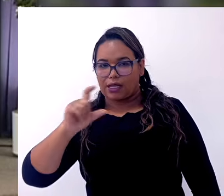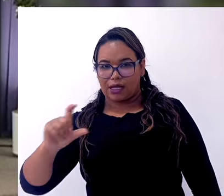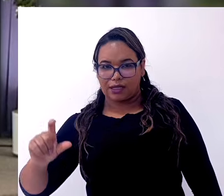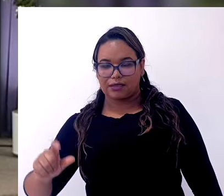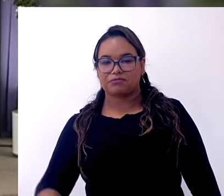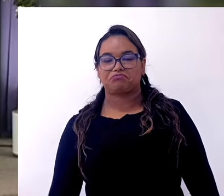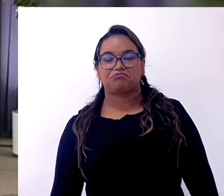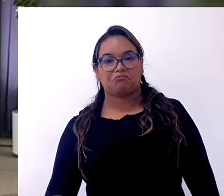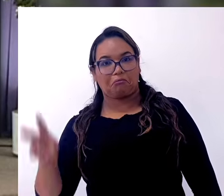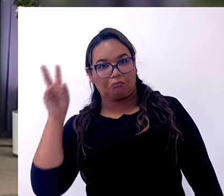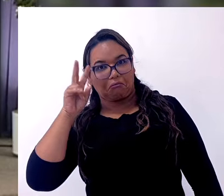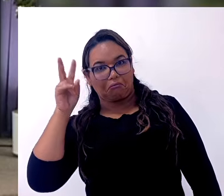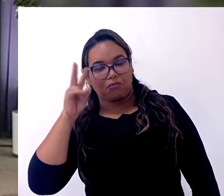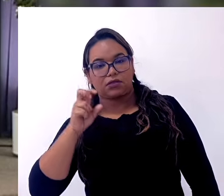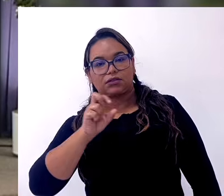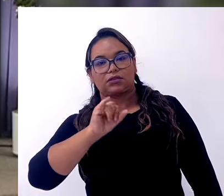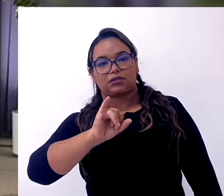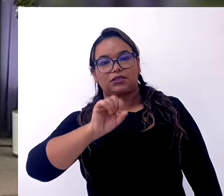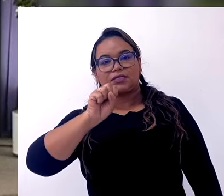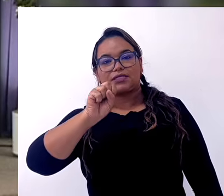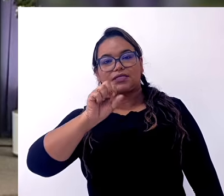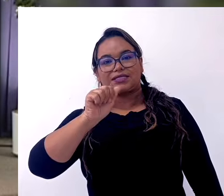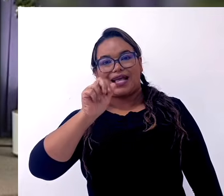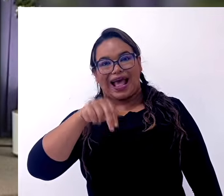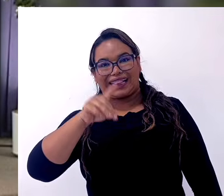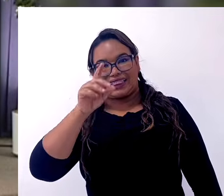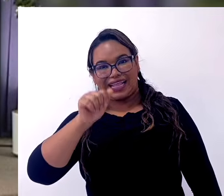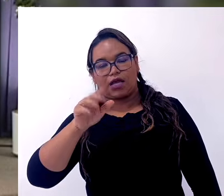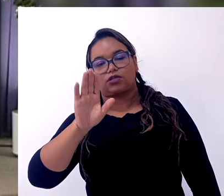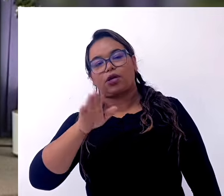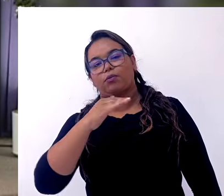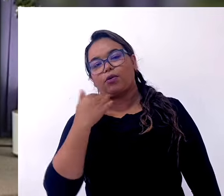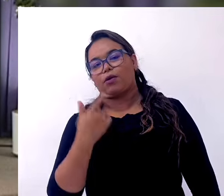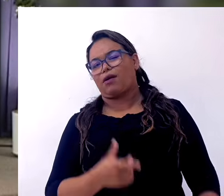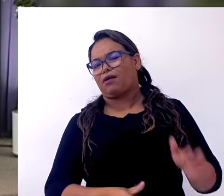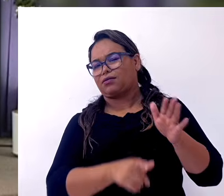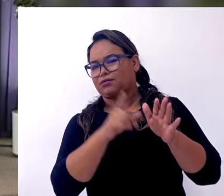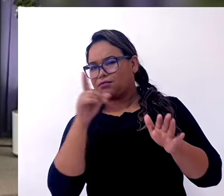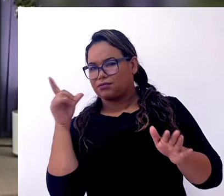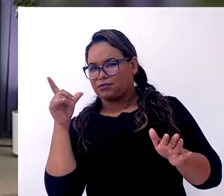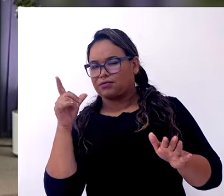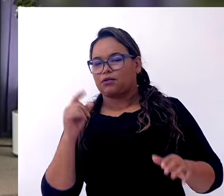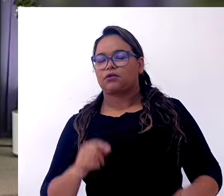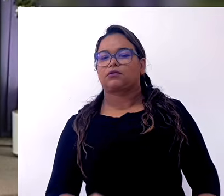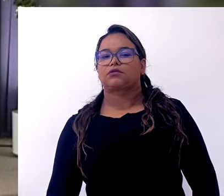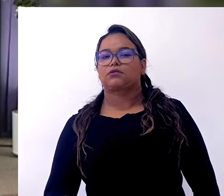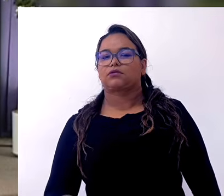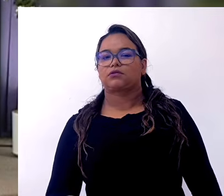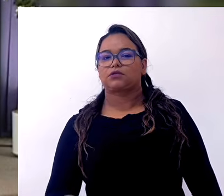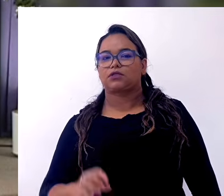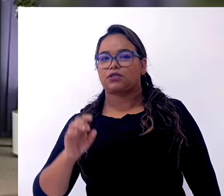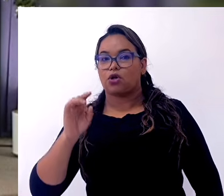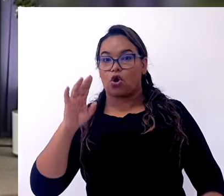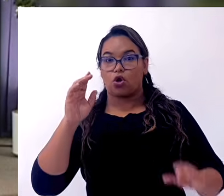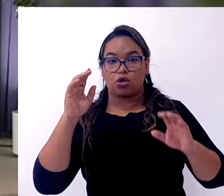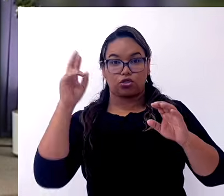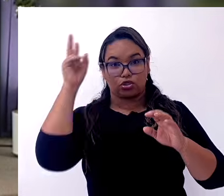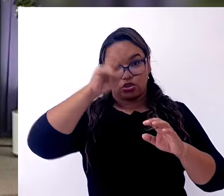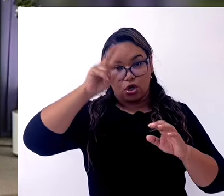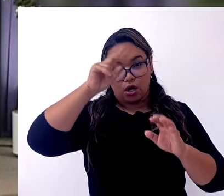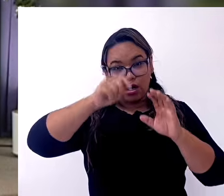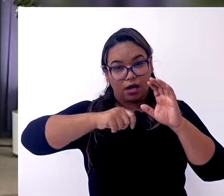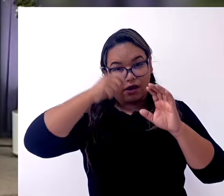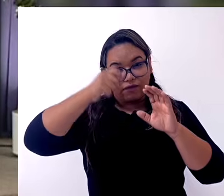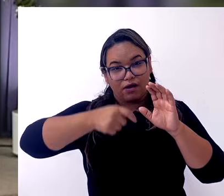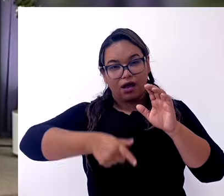nos laboratórios que fizeram isso? E ainda assim ele aparece na lista como um maçom de grau 33. Há muitas dúvidas com respeito a